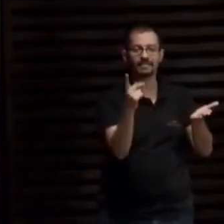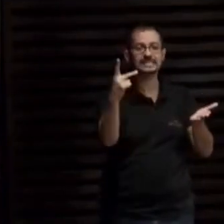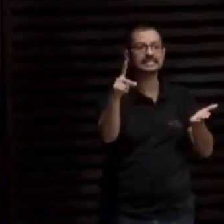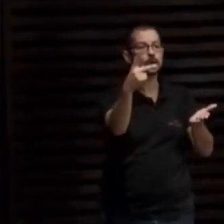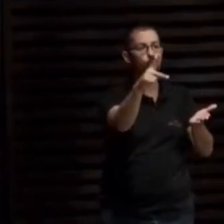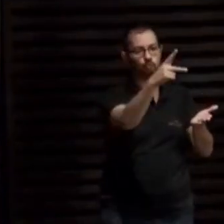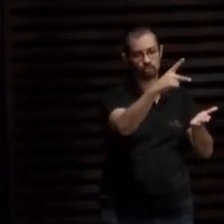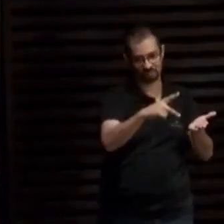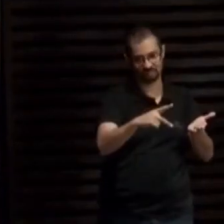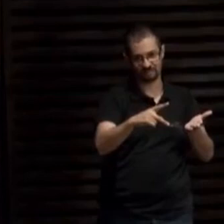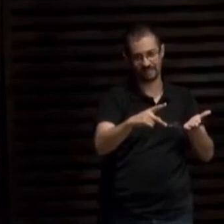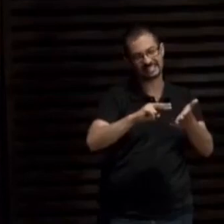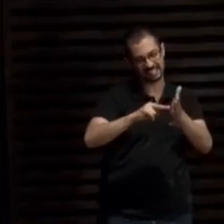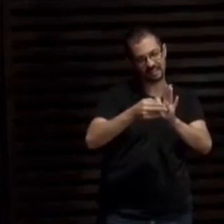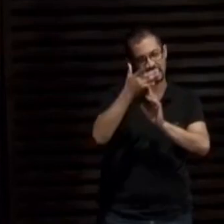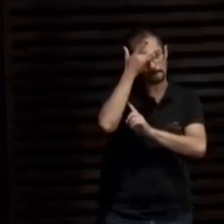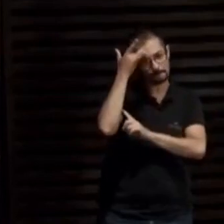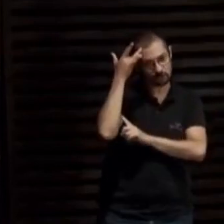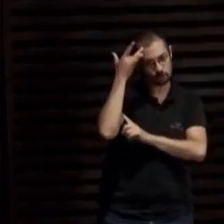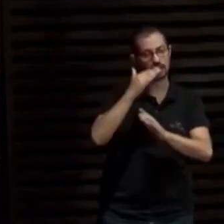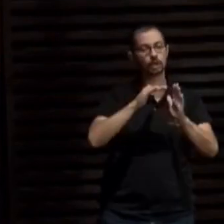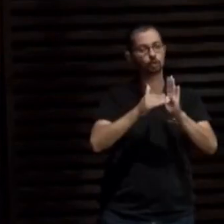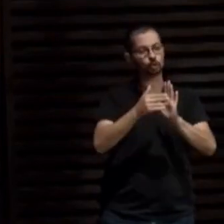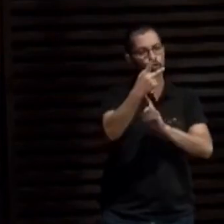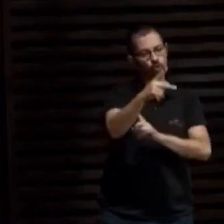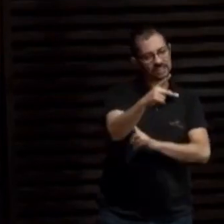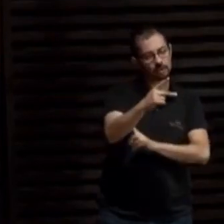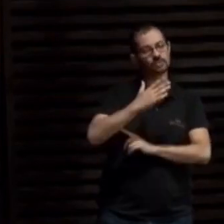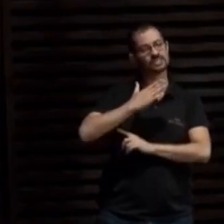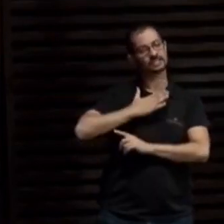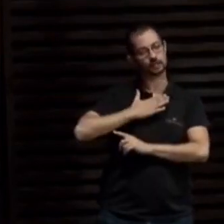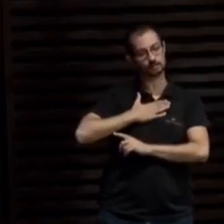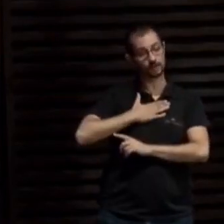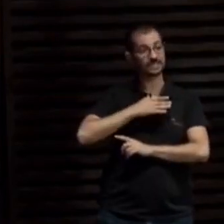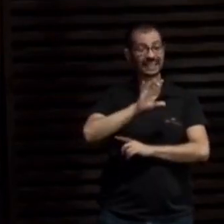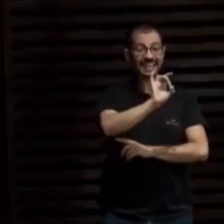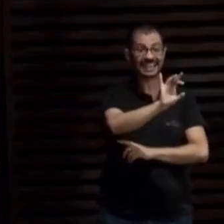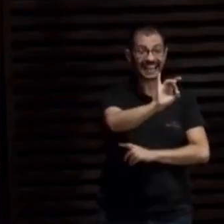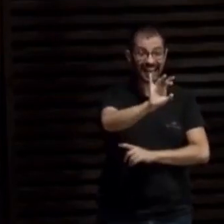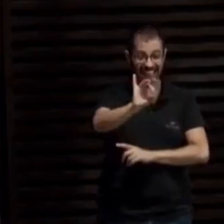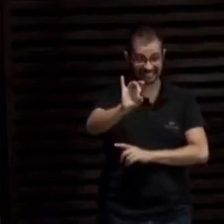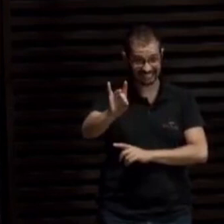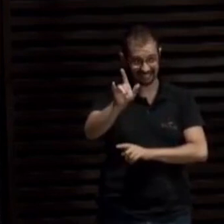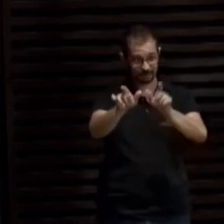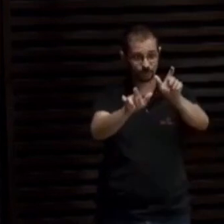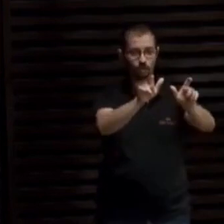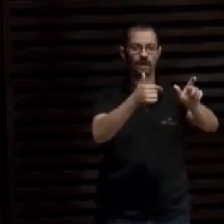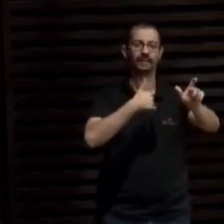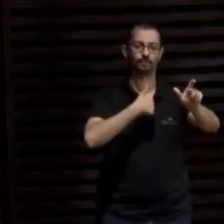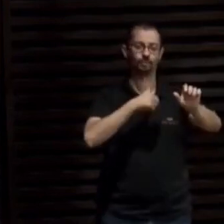E todos os teus são meus. E neles eu sou